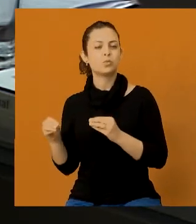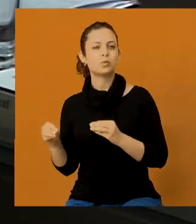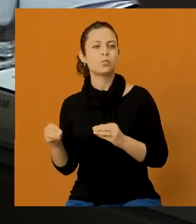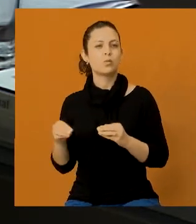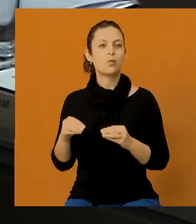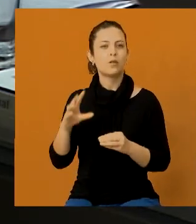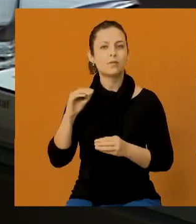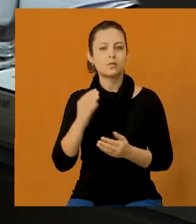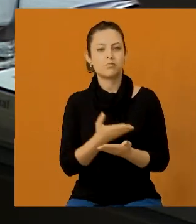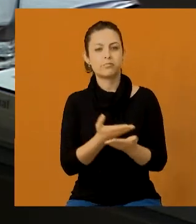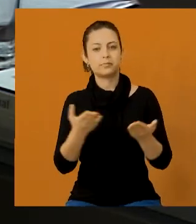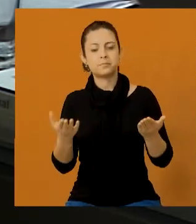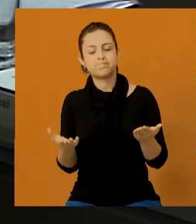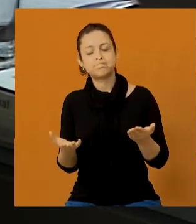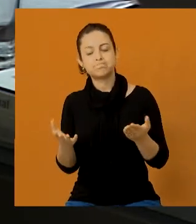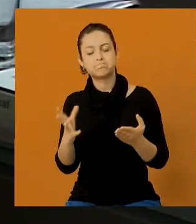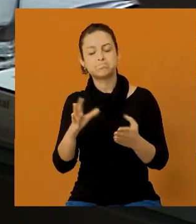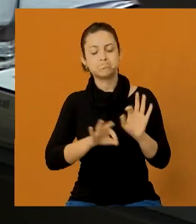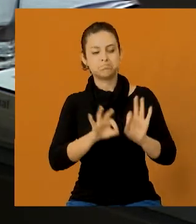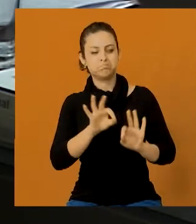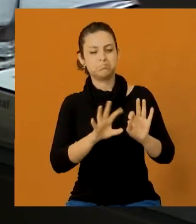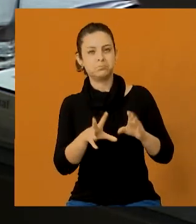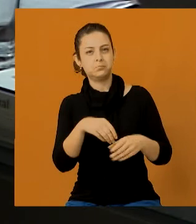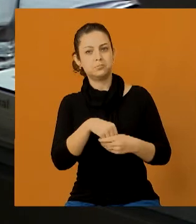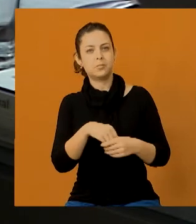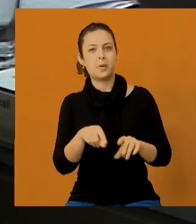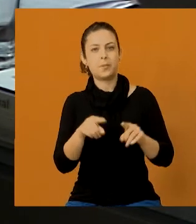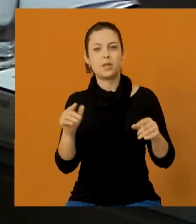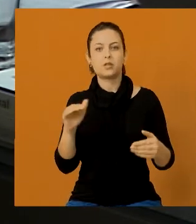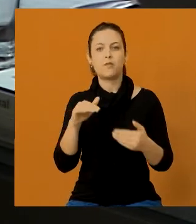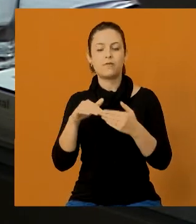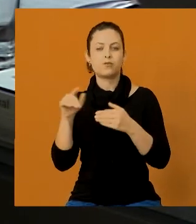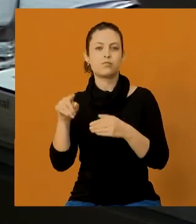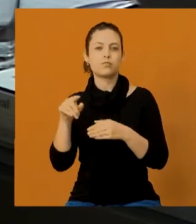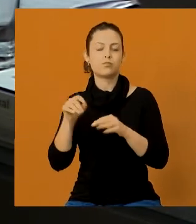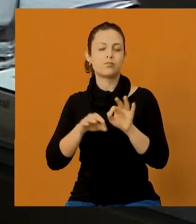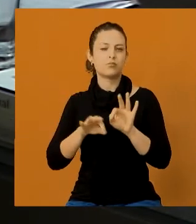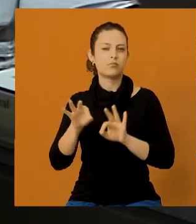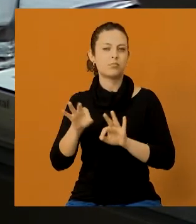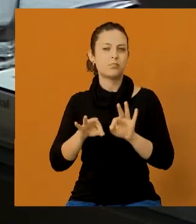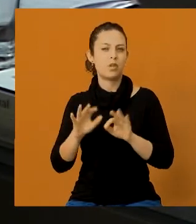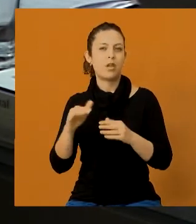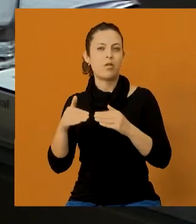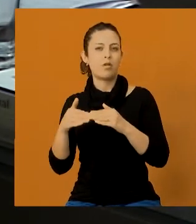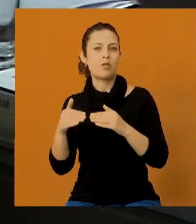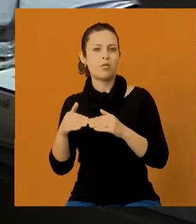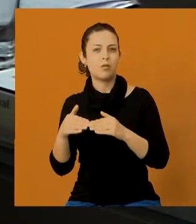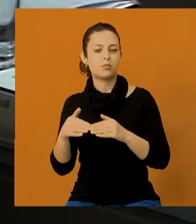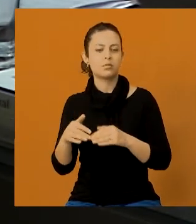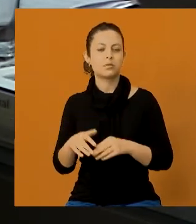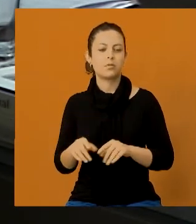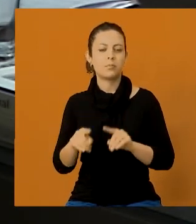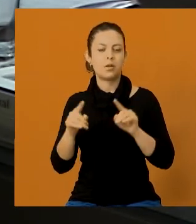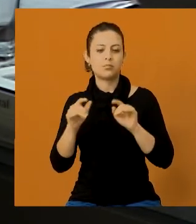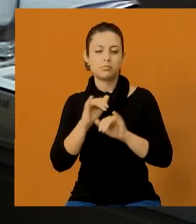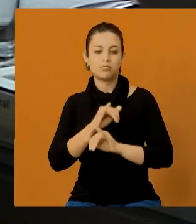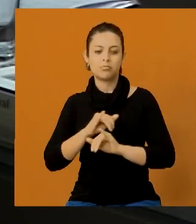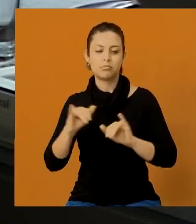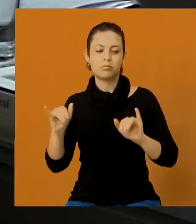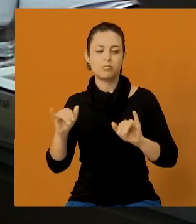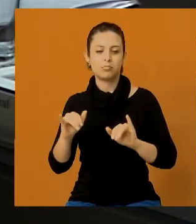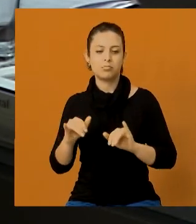os funcionários públicos, tá? Dentro desse projeto. Mas eu voto no projeto favorável com ressalva.